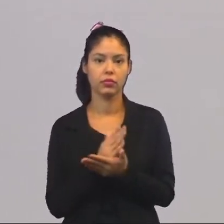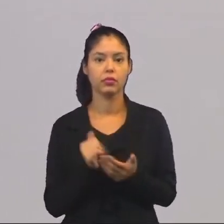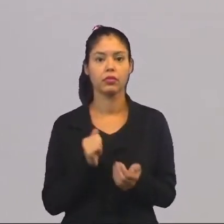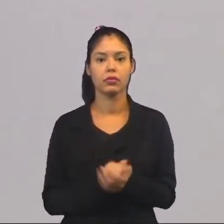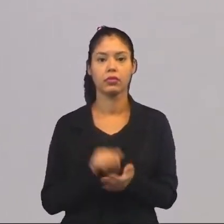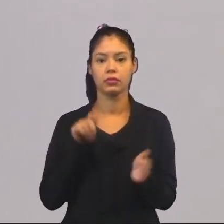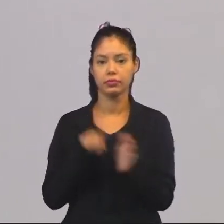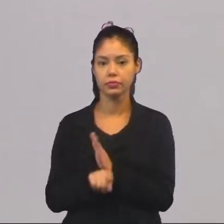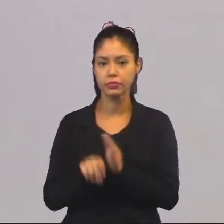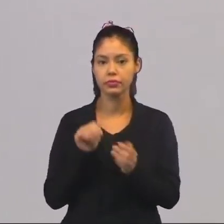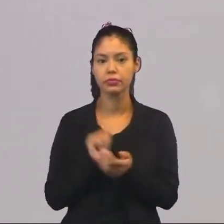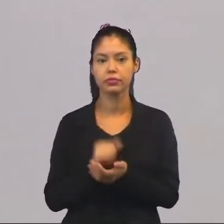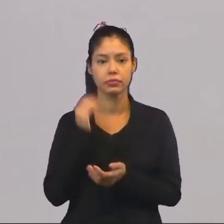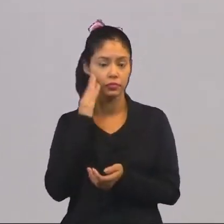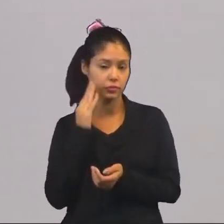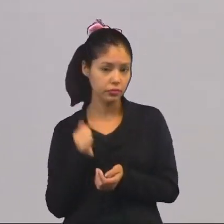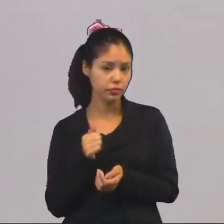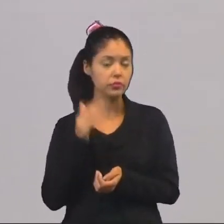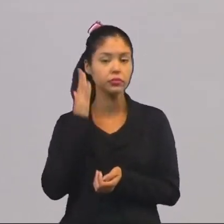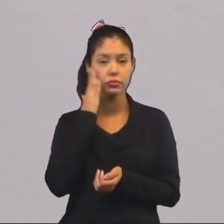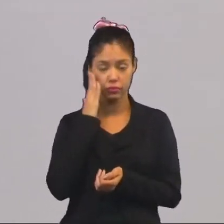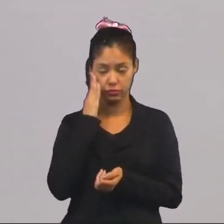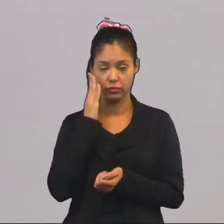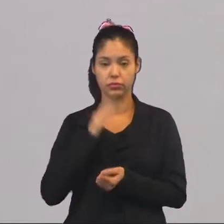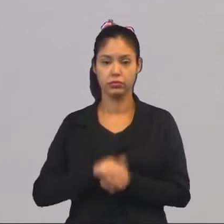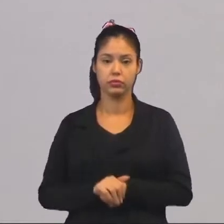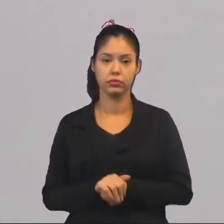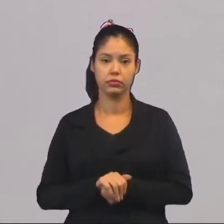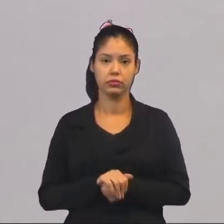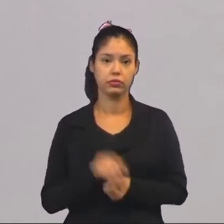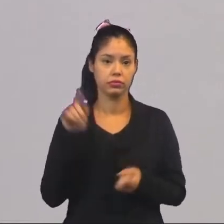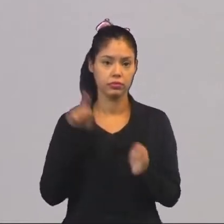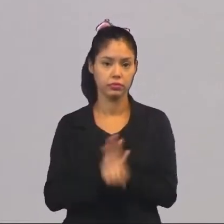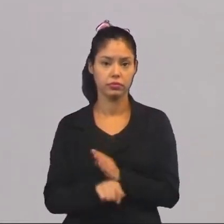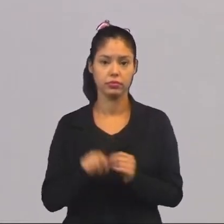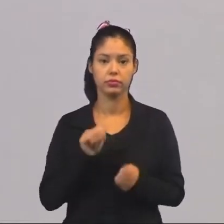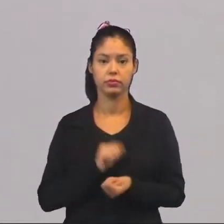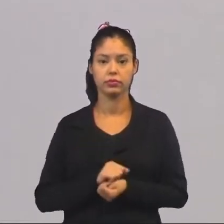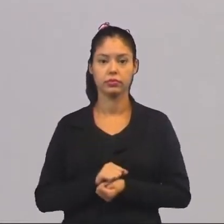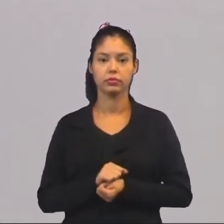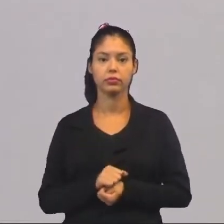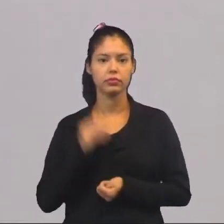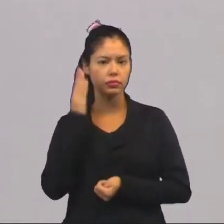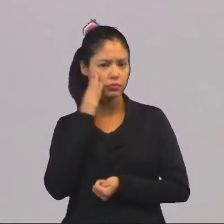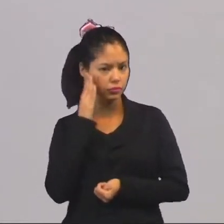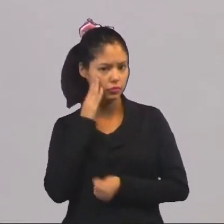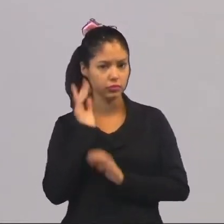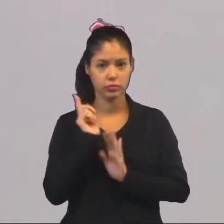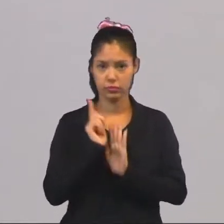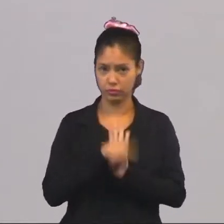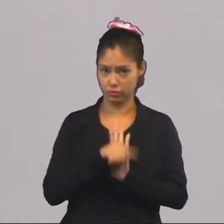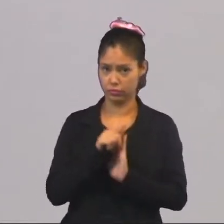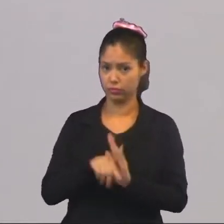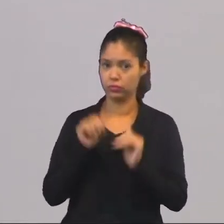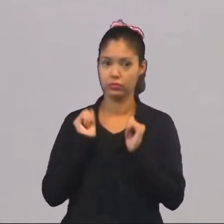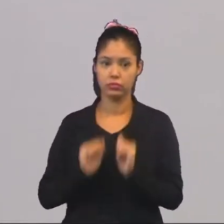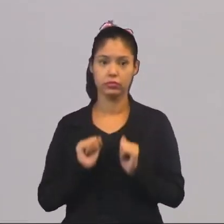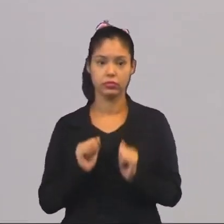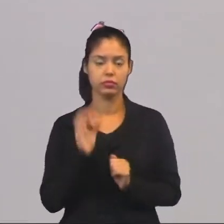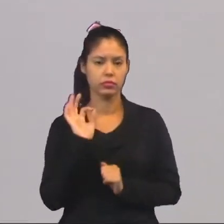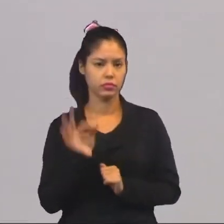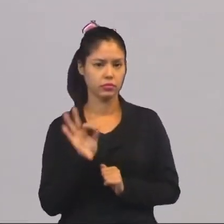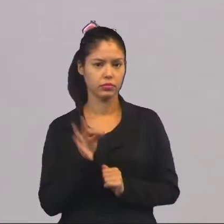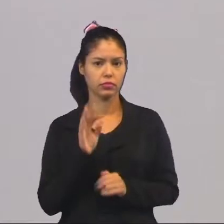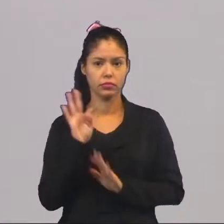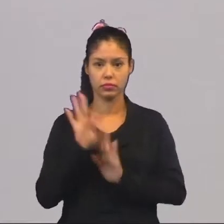questões gramaticais É no sentido mesmo de você compreender né Essa questão porque você compreender na gramática pode ter